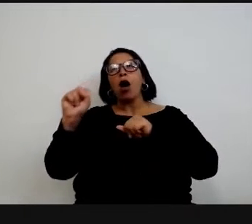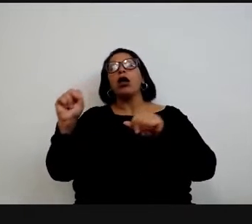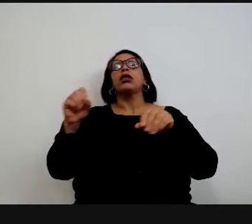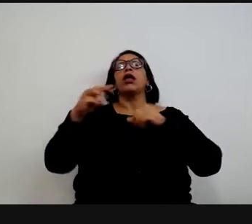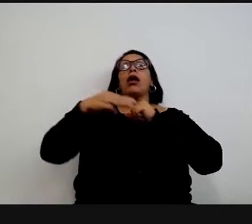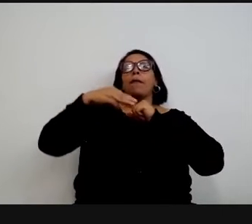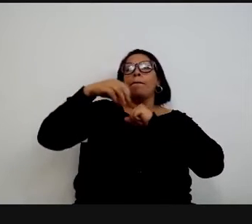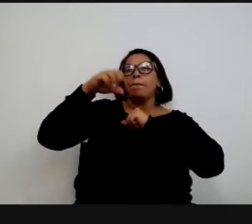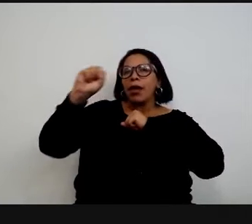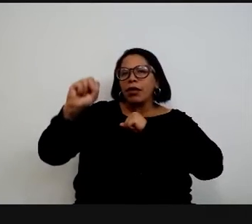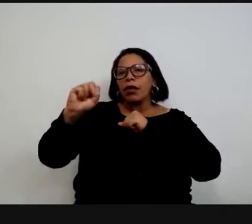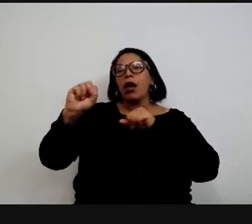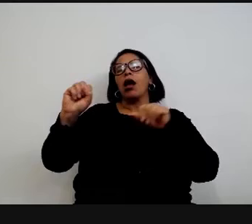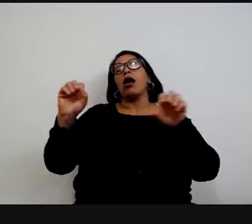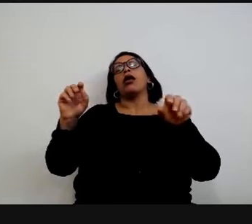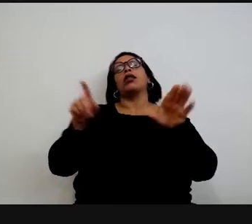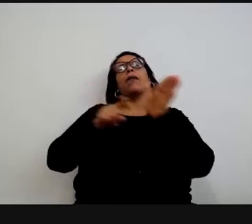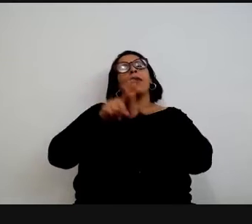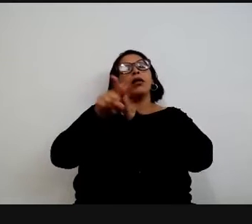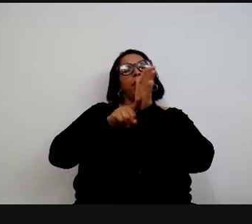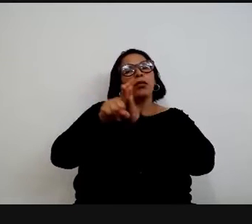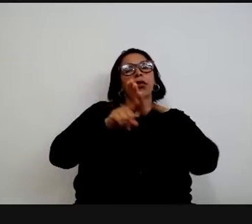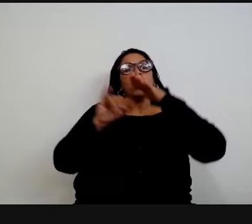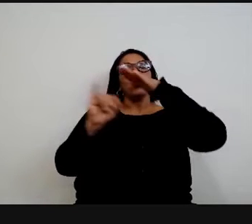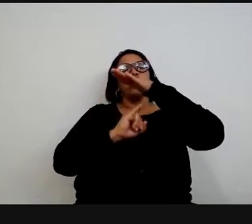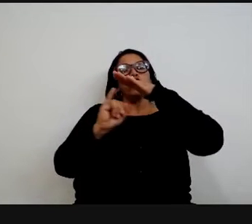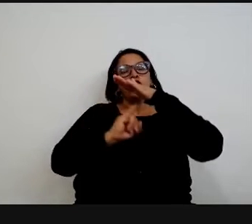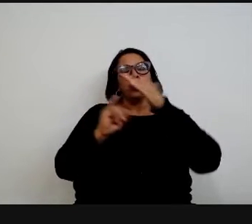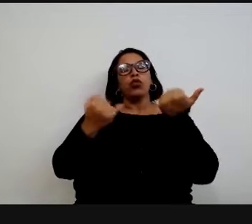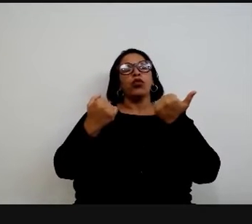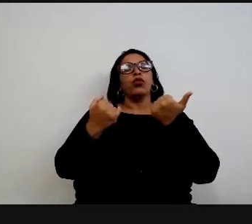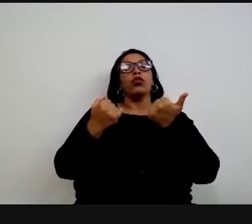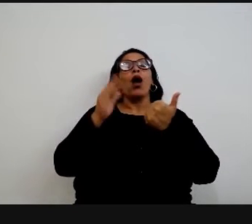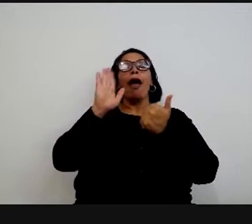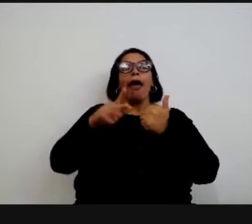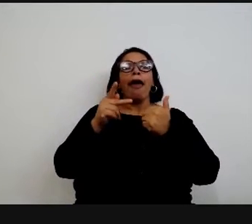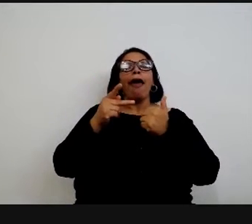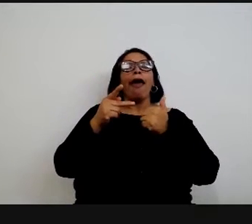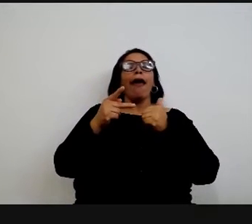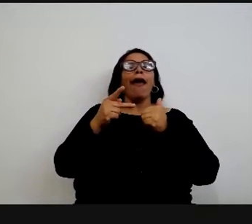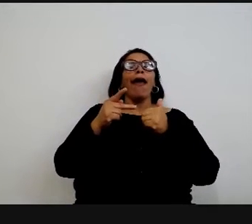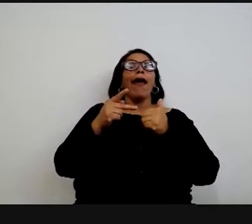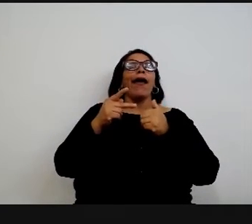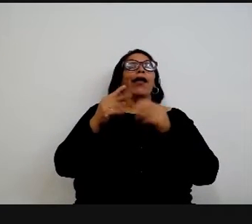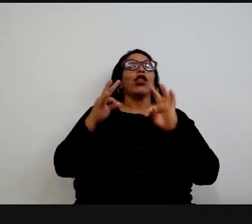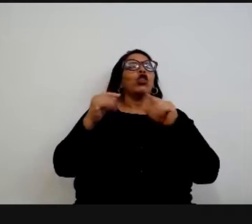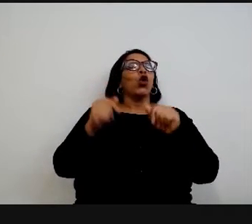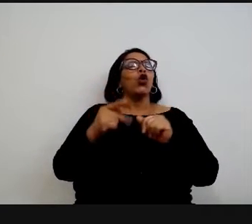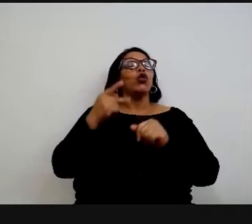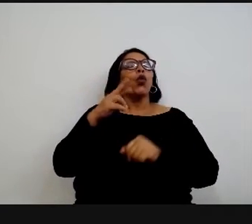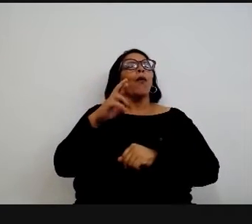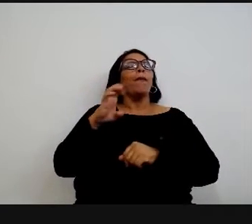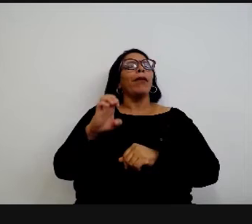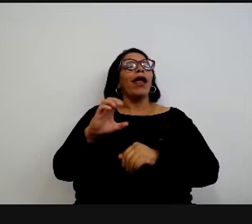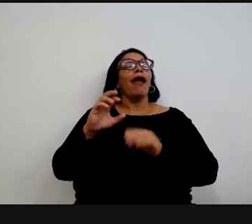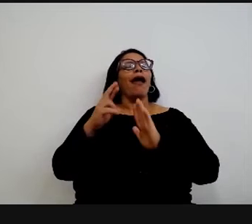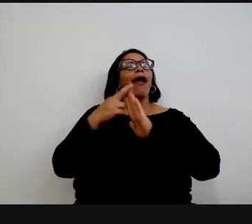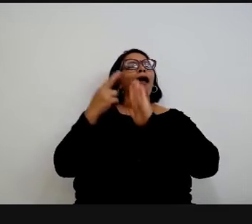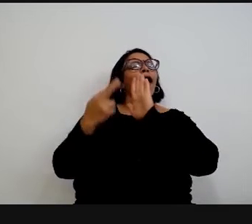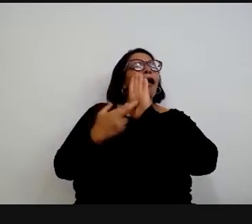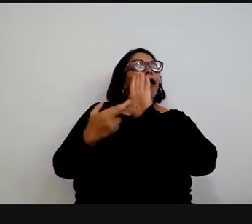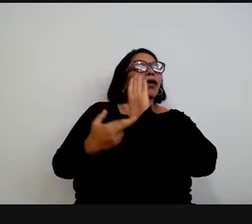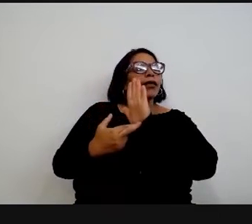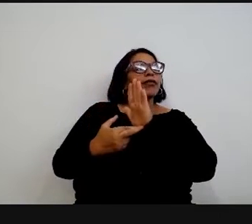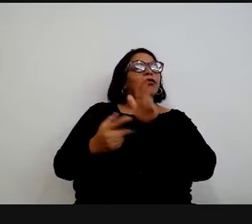de mestrado e o regulamento de pesquisa do Instituto, que é um pré-requisito para a gente mandar o APCN, né? Então, esse é